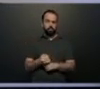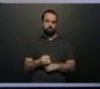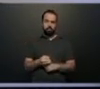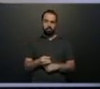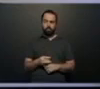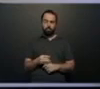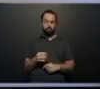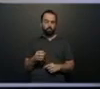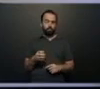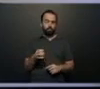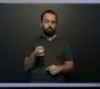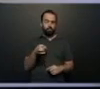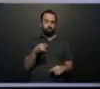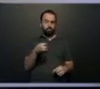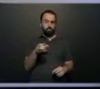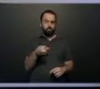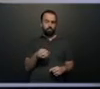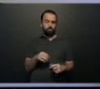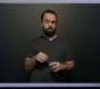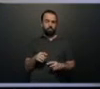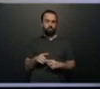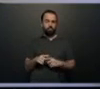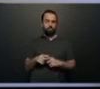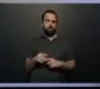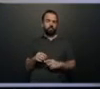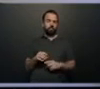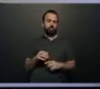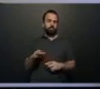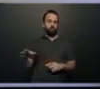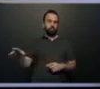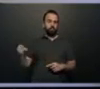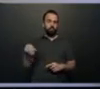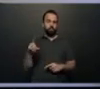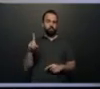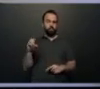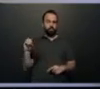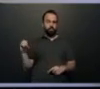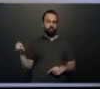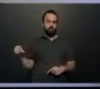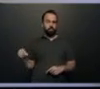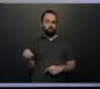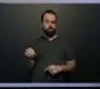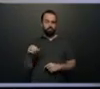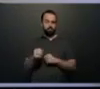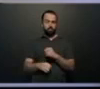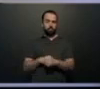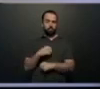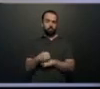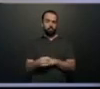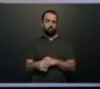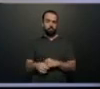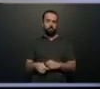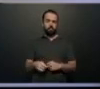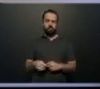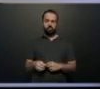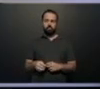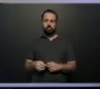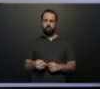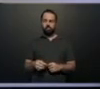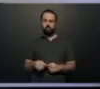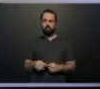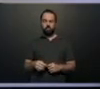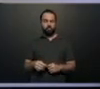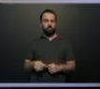de alumínio, mais de 100 anos, linha de pesca 600 anos, uma